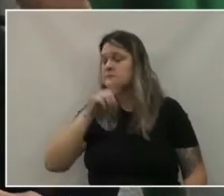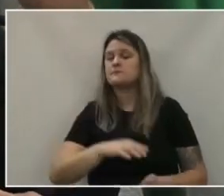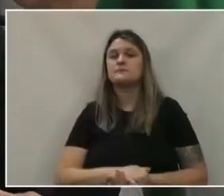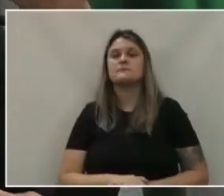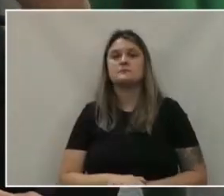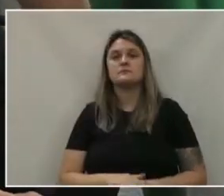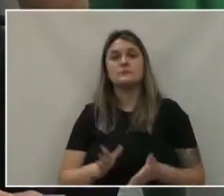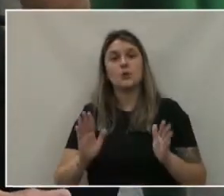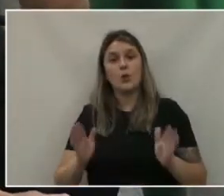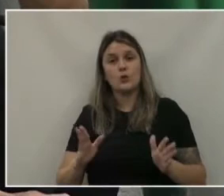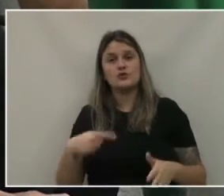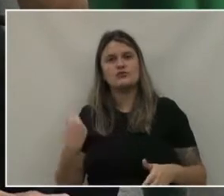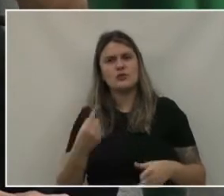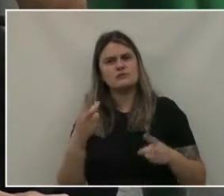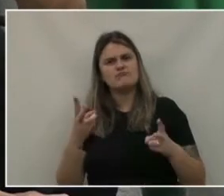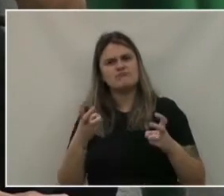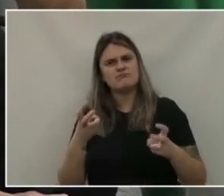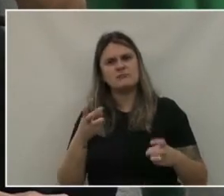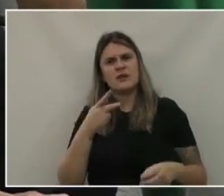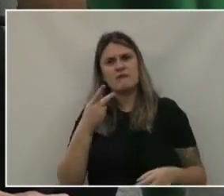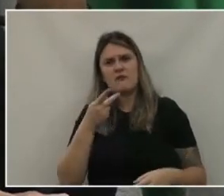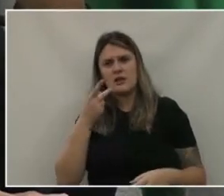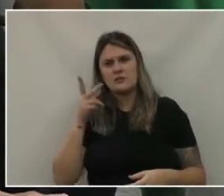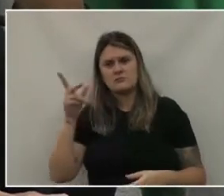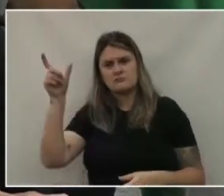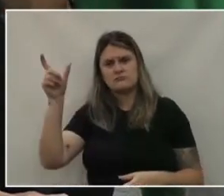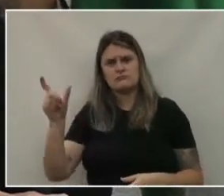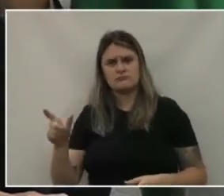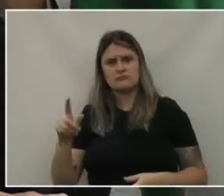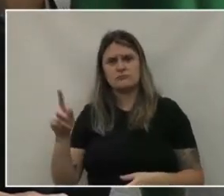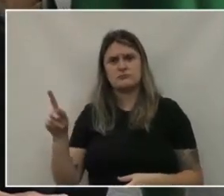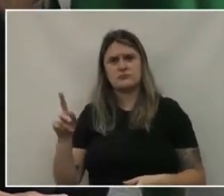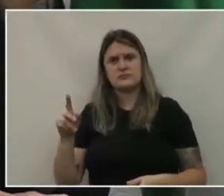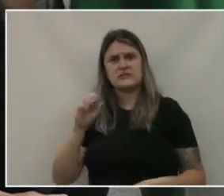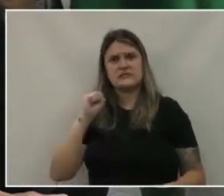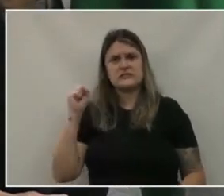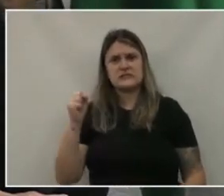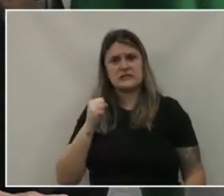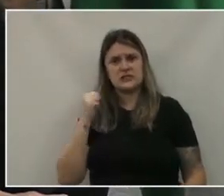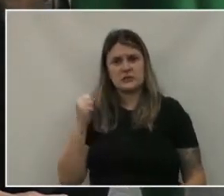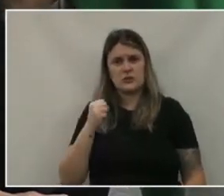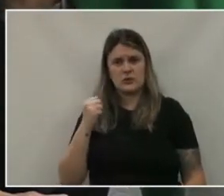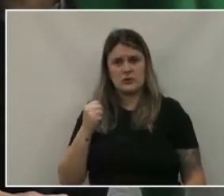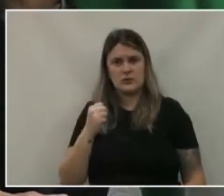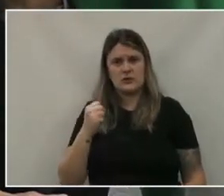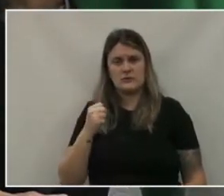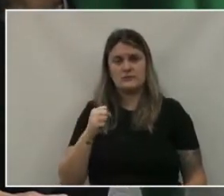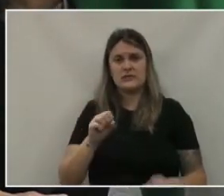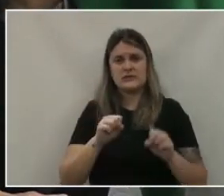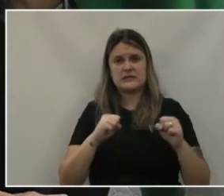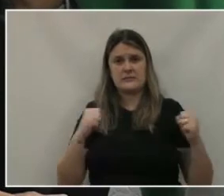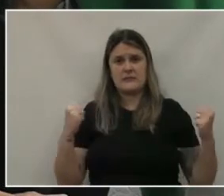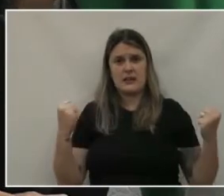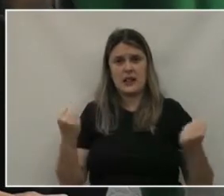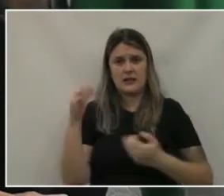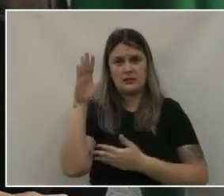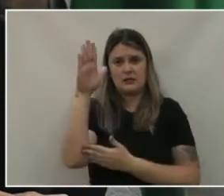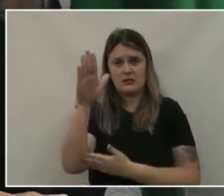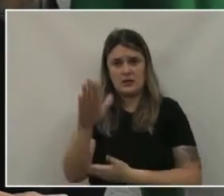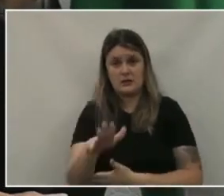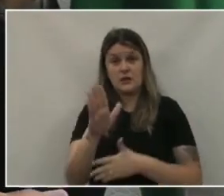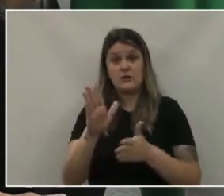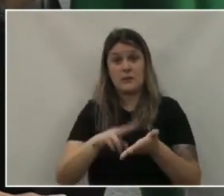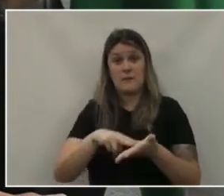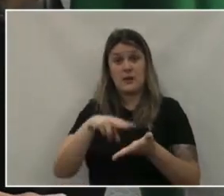Fundeb. Hoje nós observamos a fala do senador na Assembleia, hoje pela tarde, hoje de